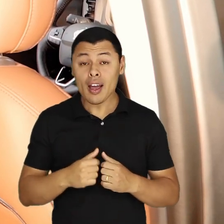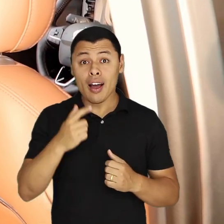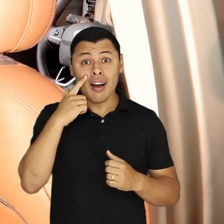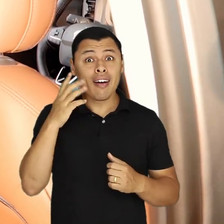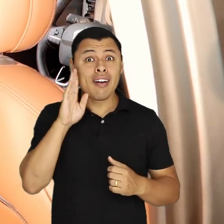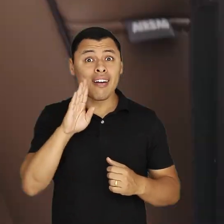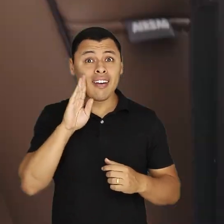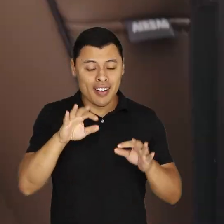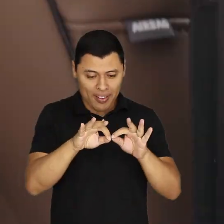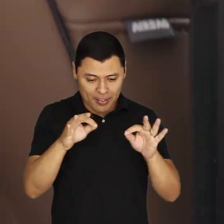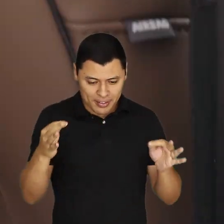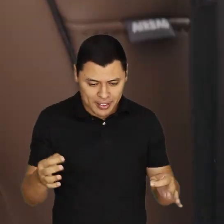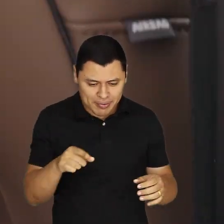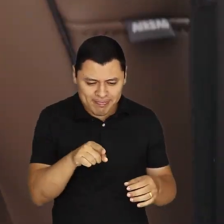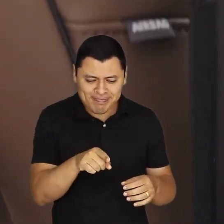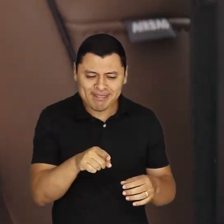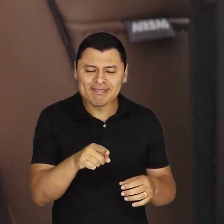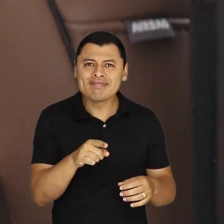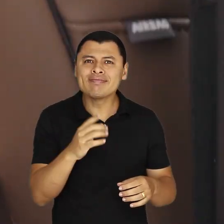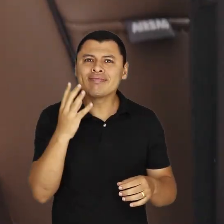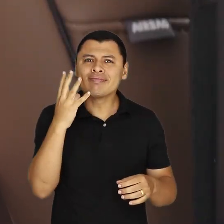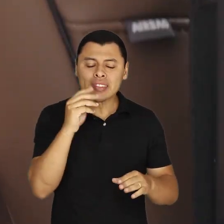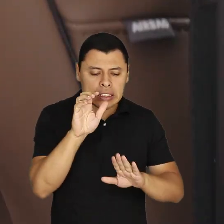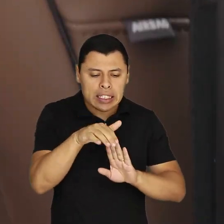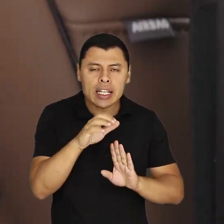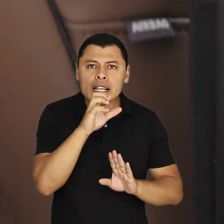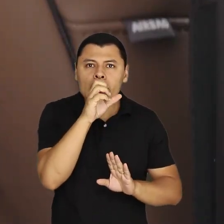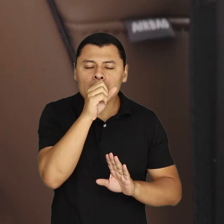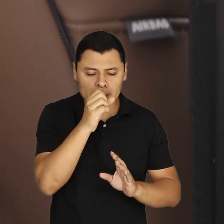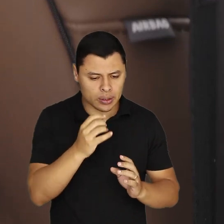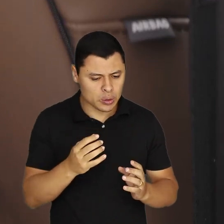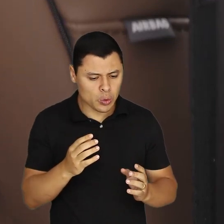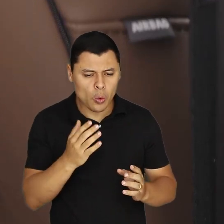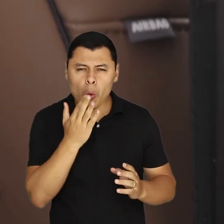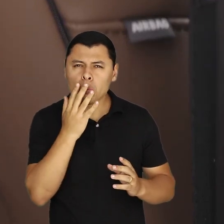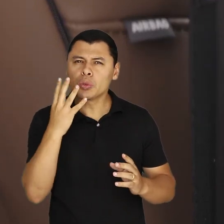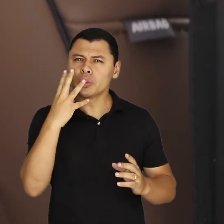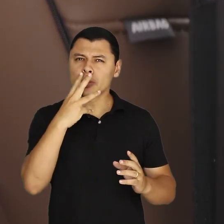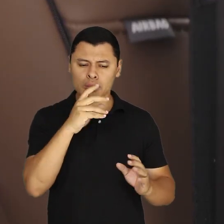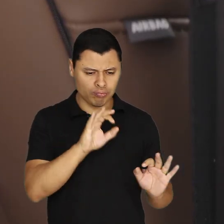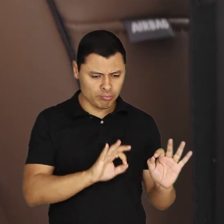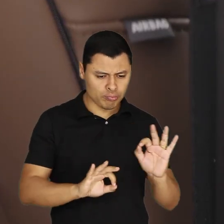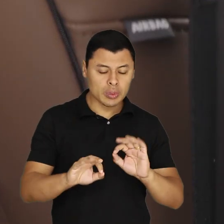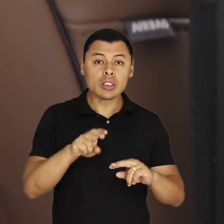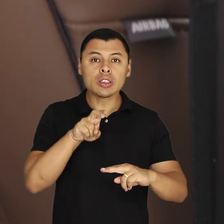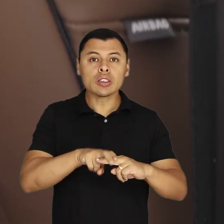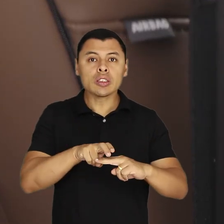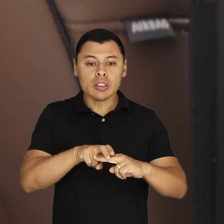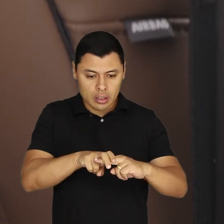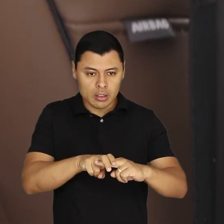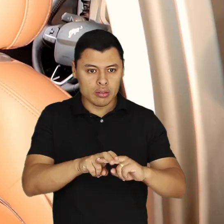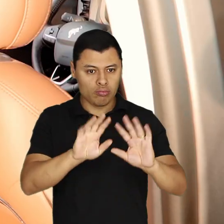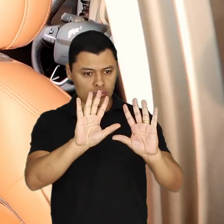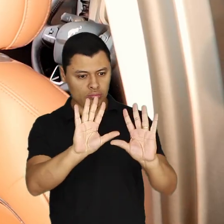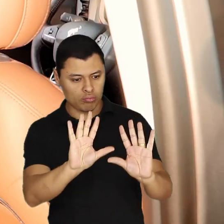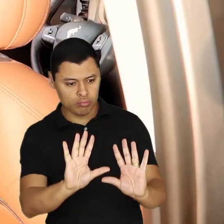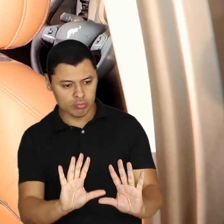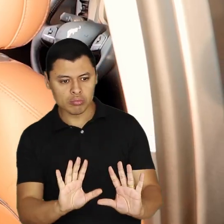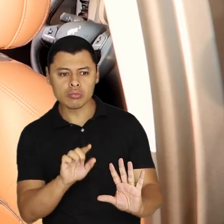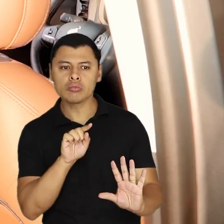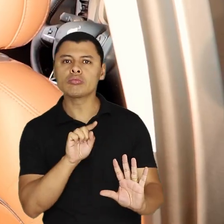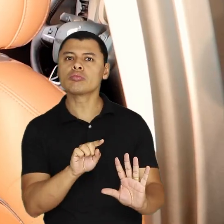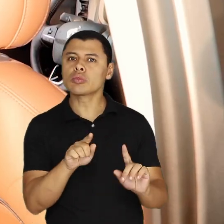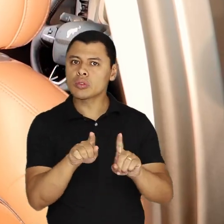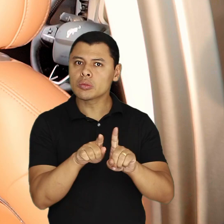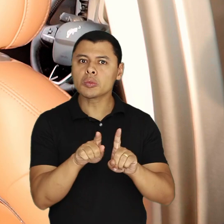Olha só que interessante isso aqui. A gente tem uma bolsinha, olha que interior aqui, laranja, muito caprichado o acabamento. Mesmo a parte